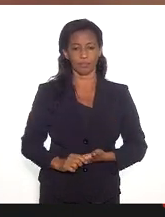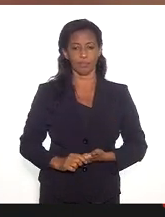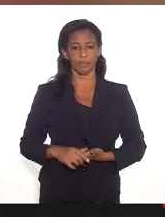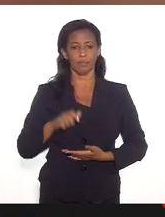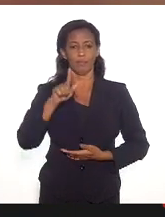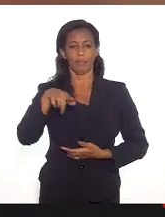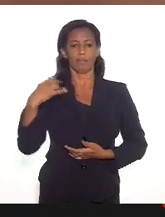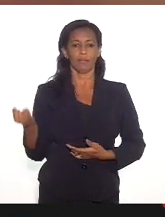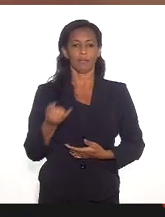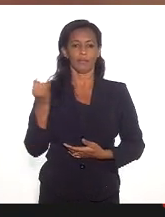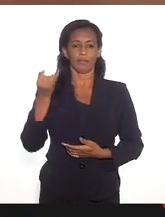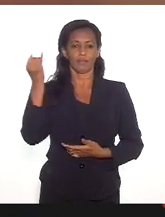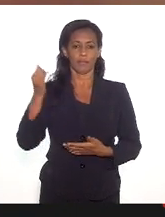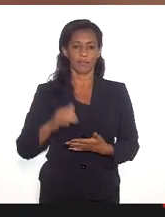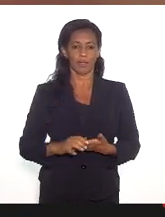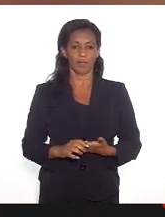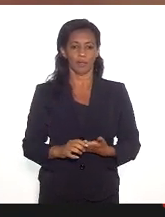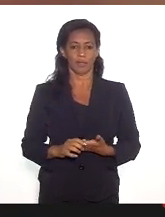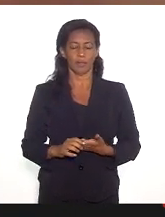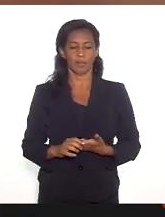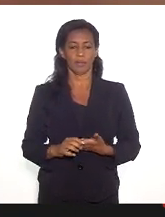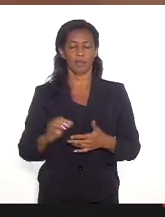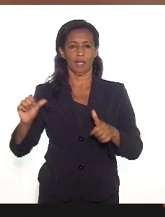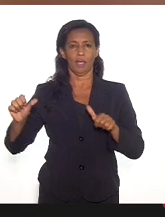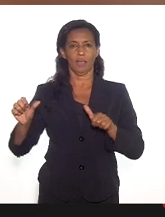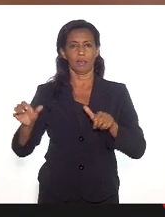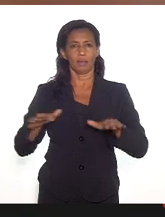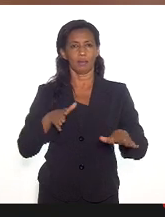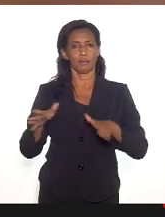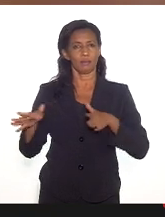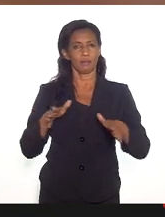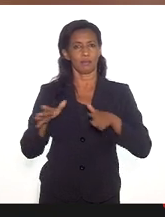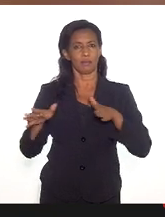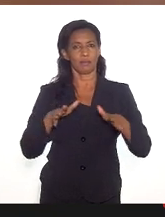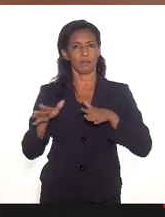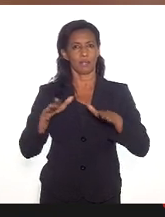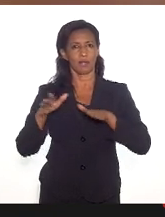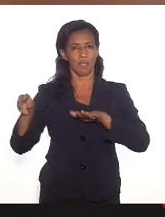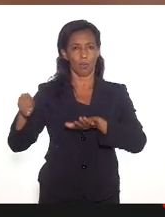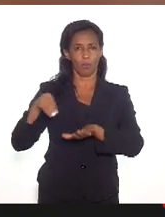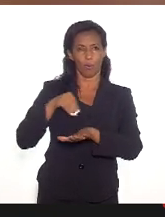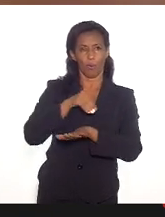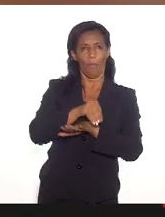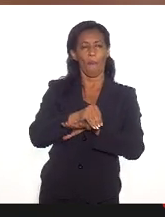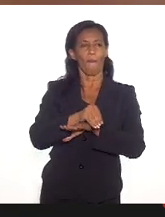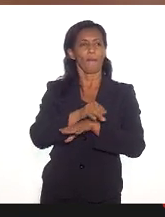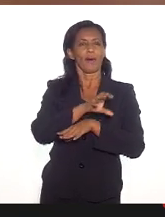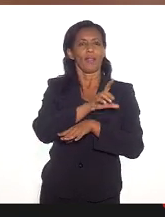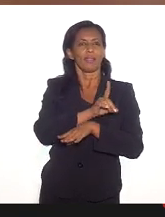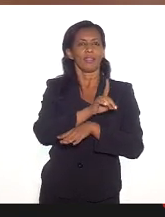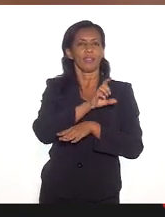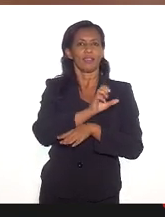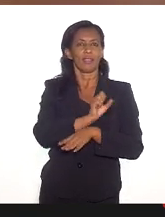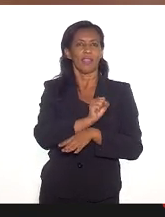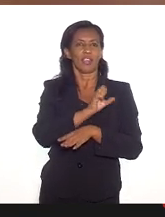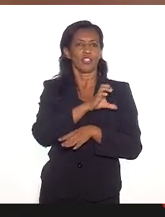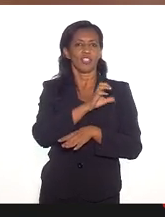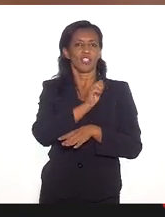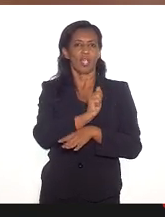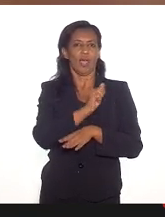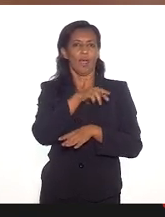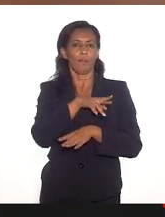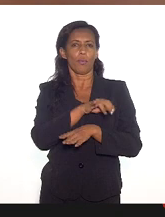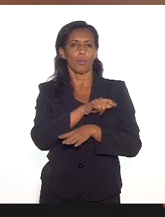a importância da transição para a descarbonização. Entendo que